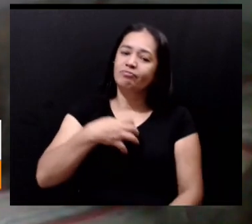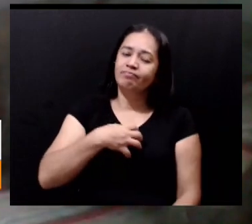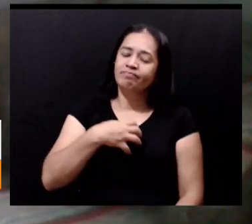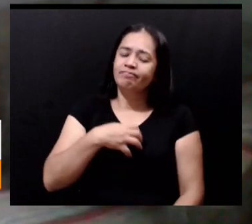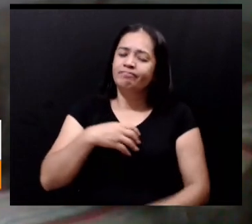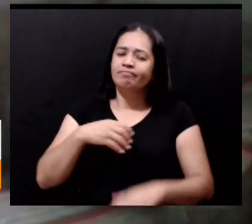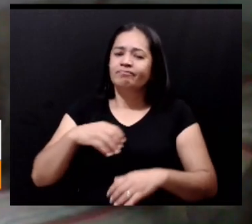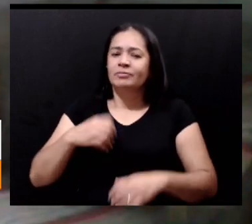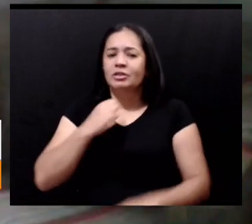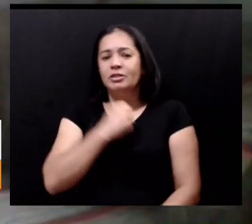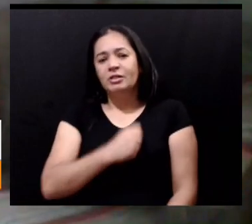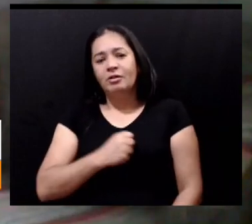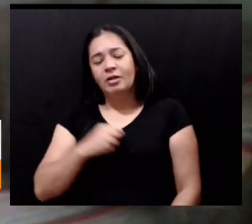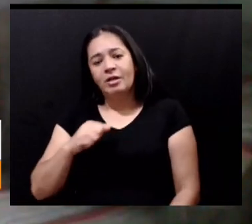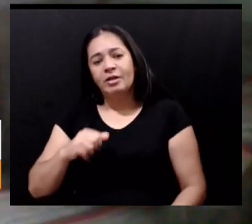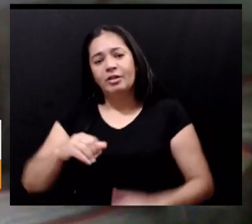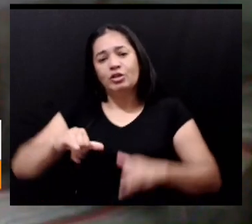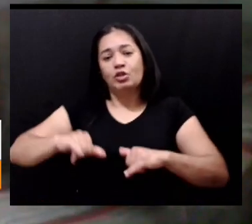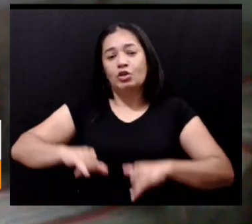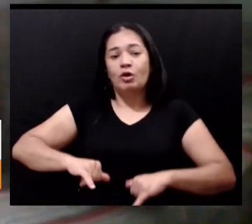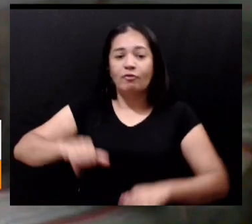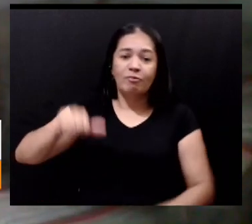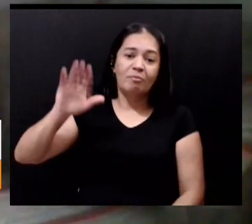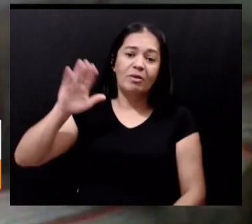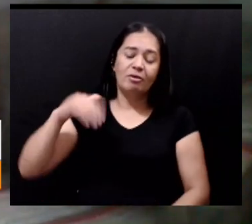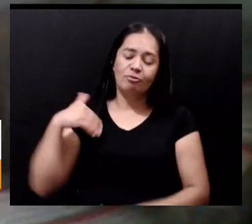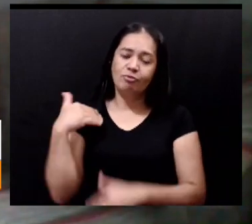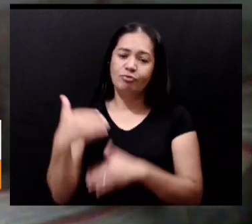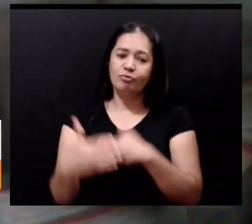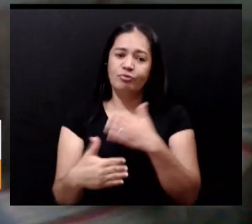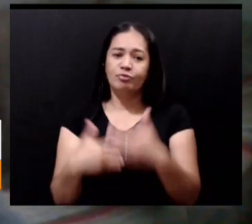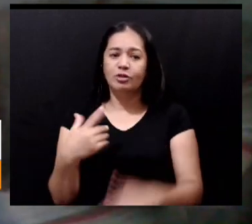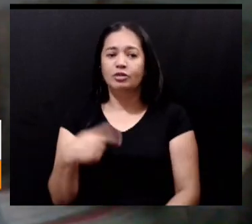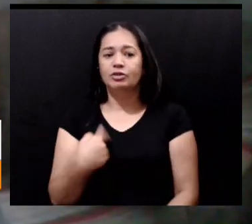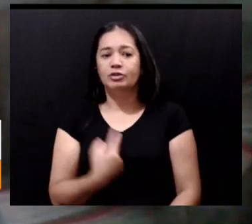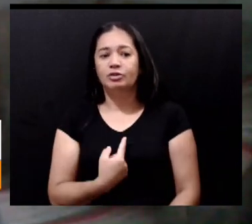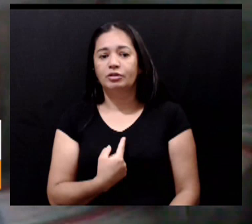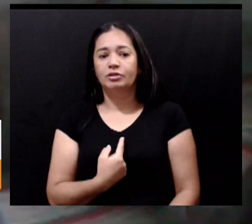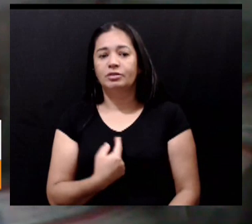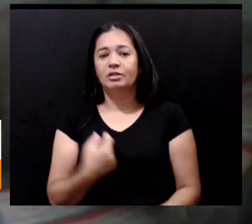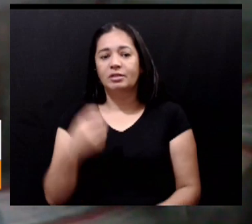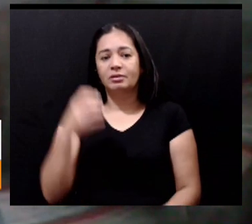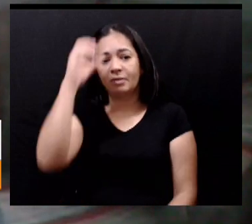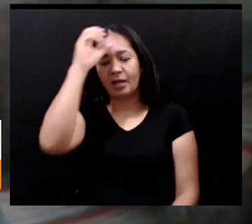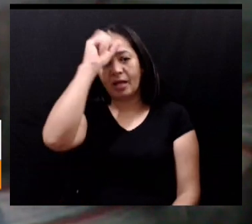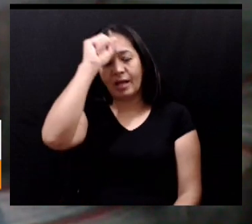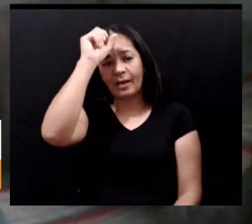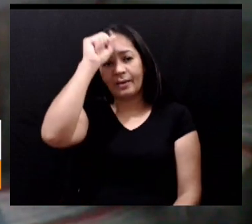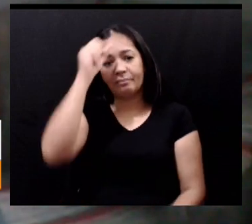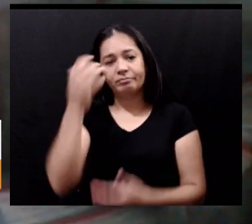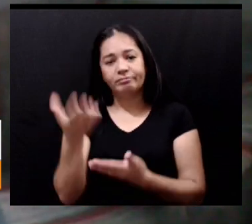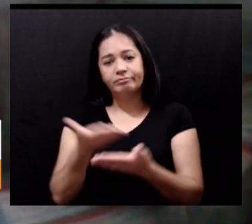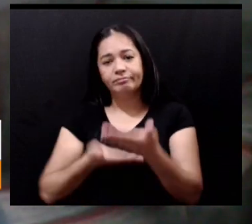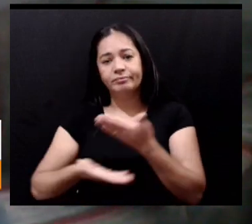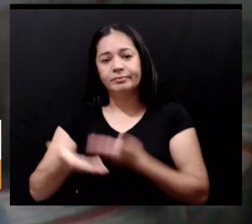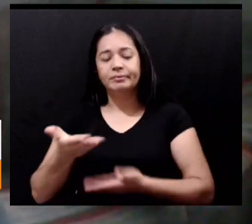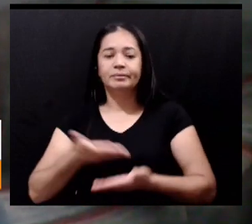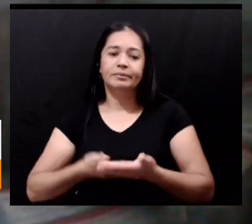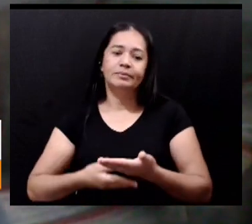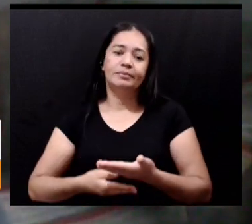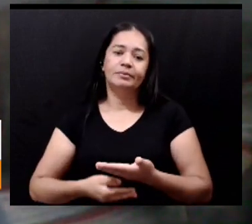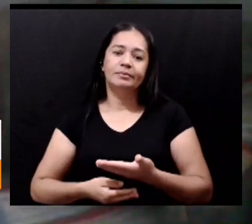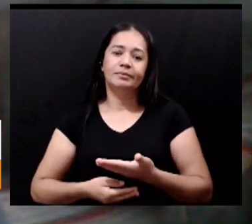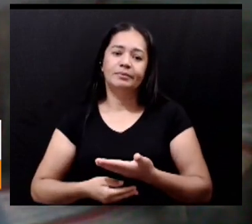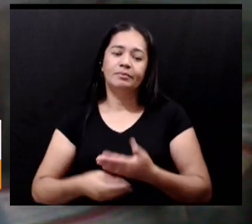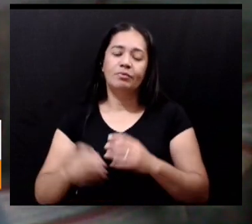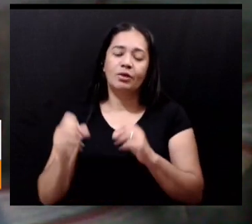menos. À medida que o tempo vai passando, nós podemos aprender a lidar com essas coisas. E aí pode ser que ela dor